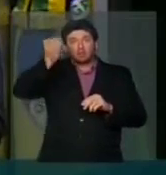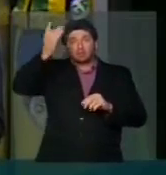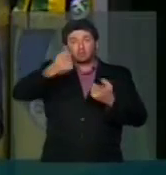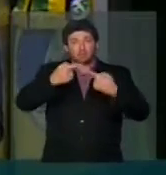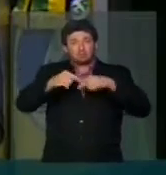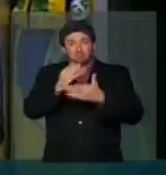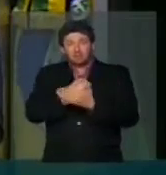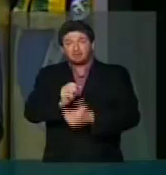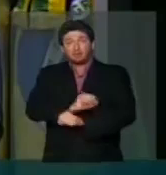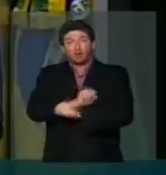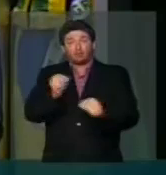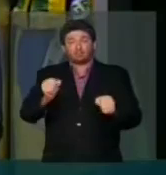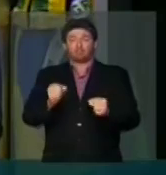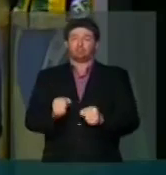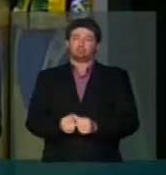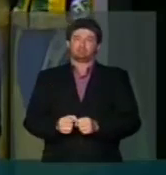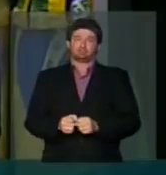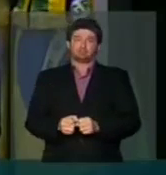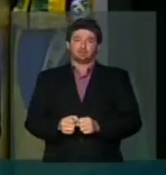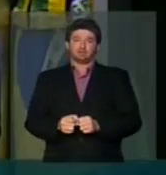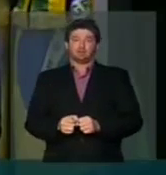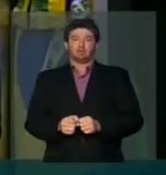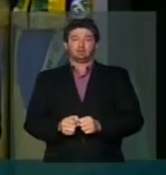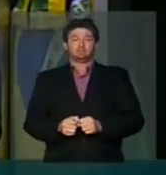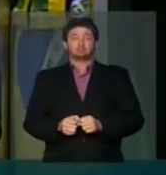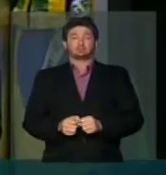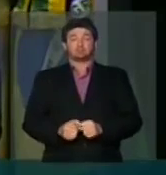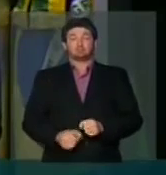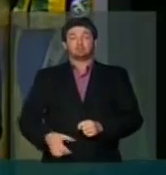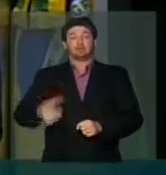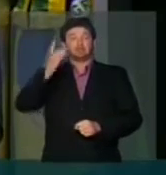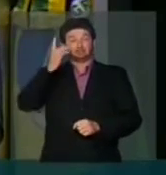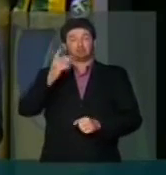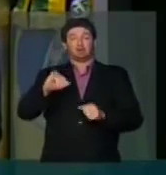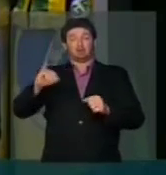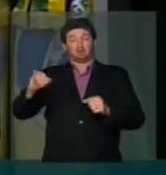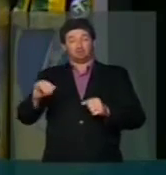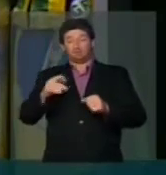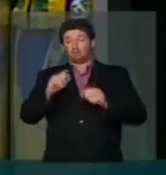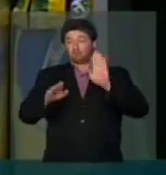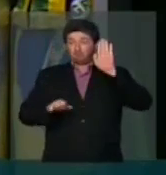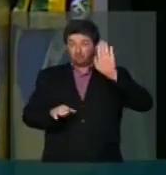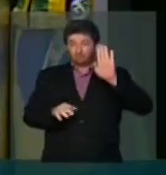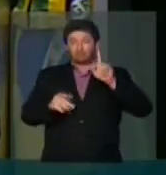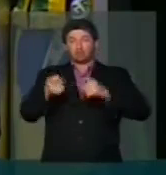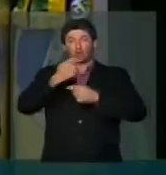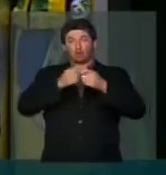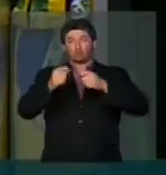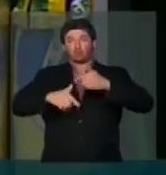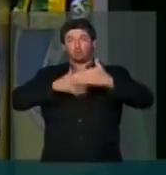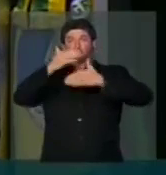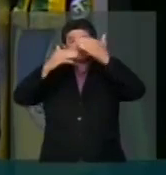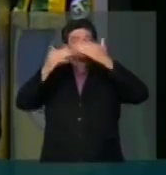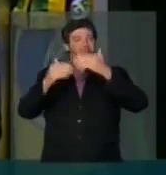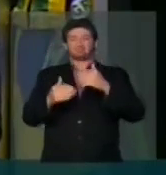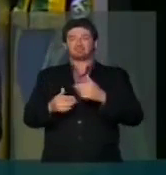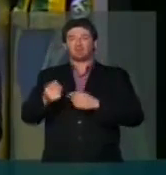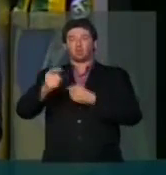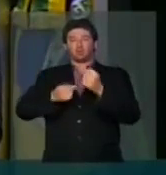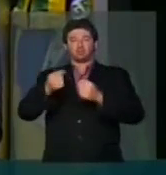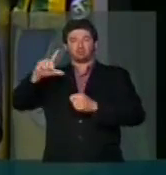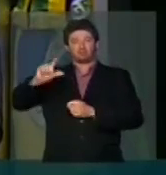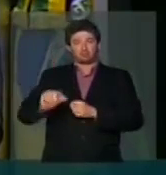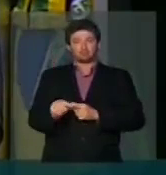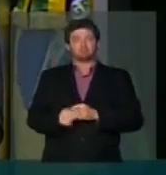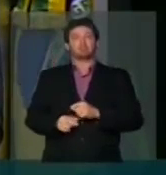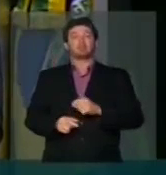famílias. Oitavo, Dilma prometeu crescimento econômico. Como sabemos, vai entregar uma economia bem menor. Nono, Dilma acusou